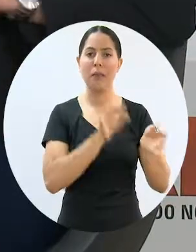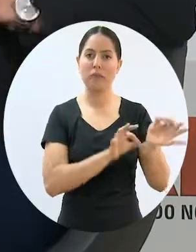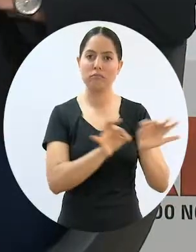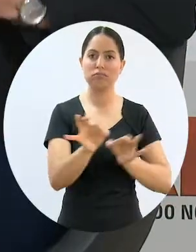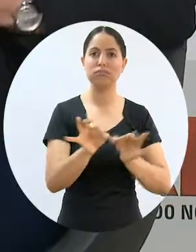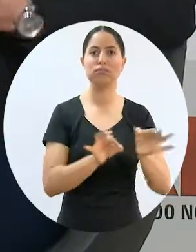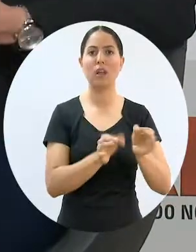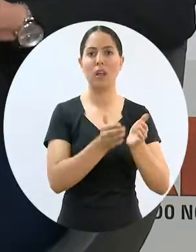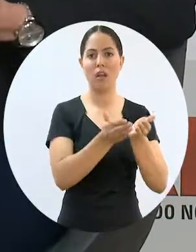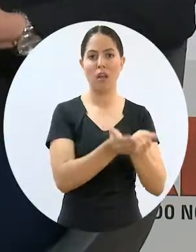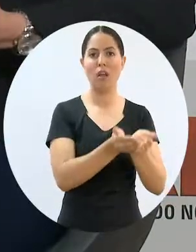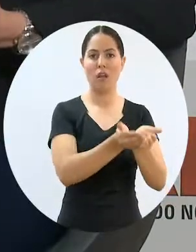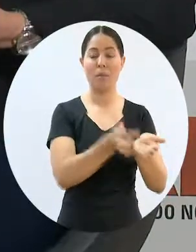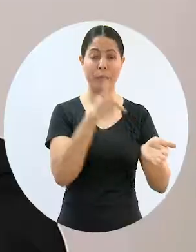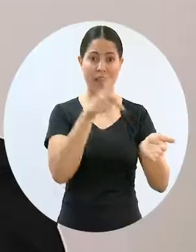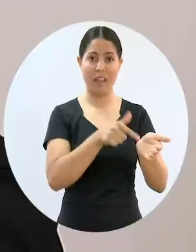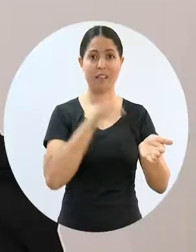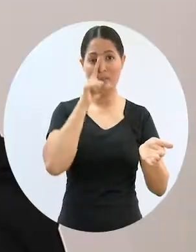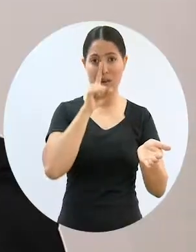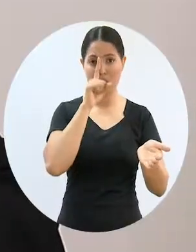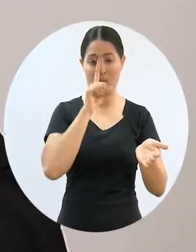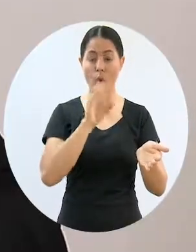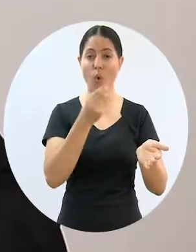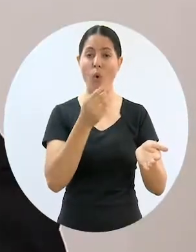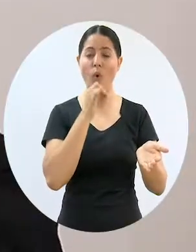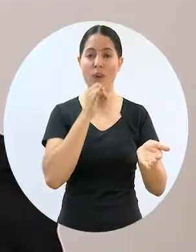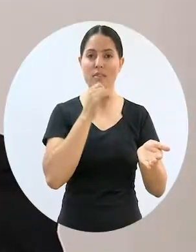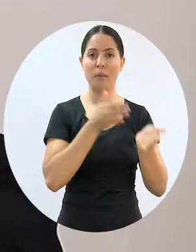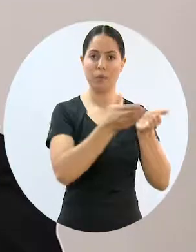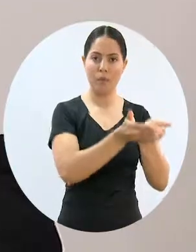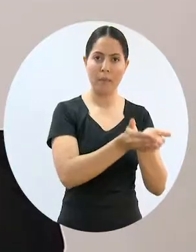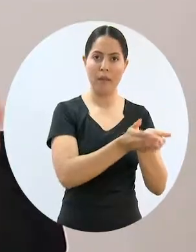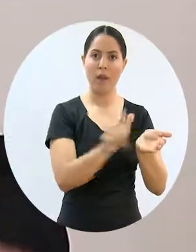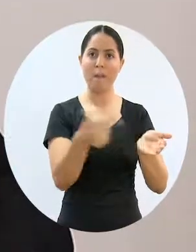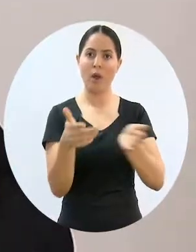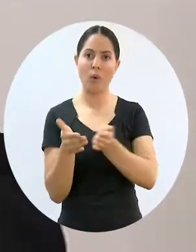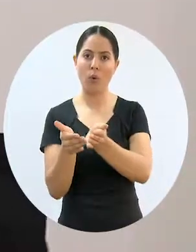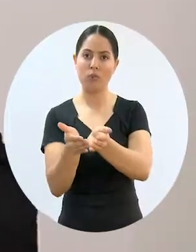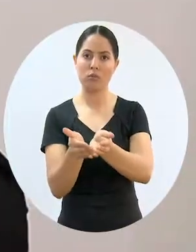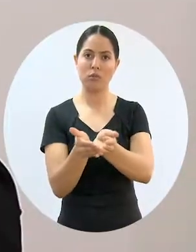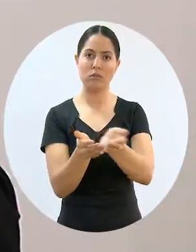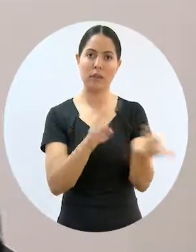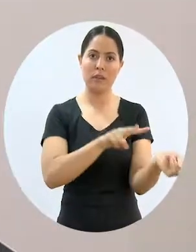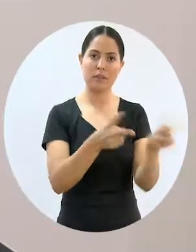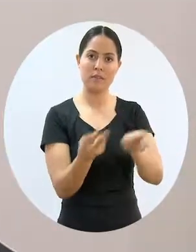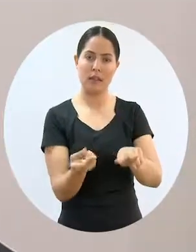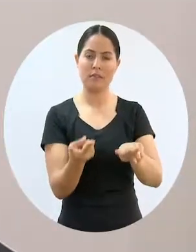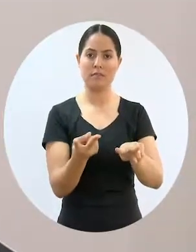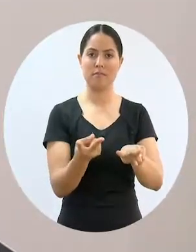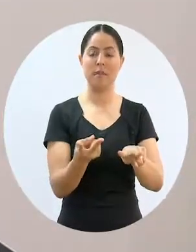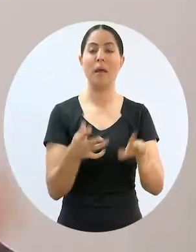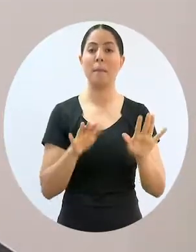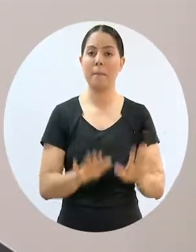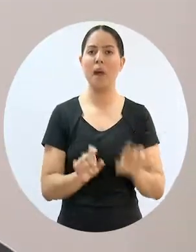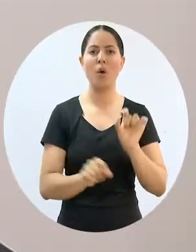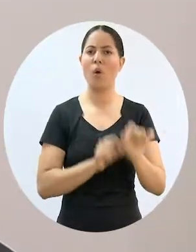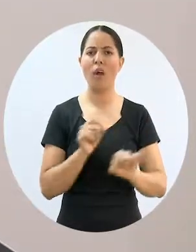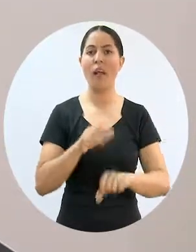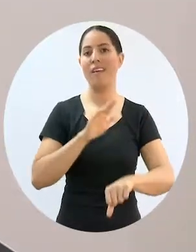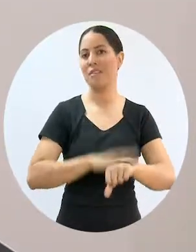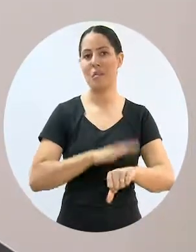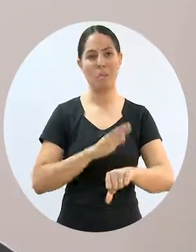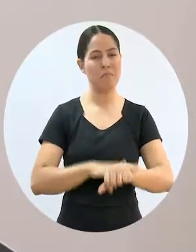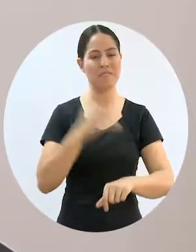de estabilização da embarcação, ou numa transferência de uma embarcação para outra, que se chama de transferência ship to